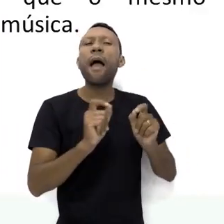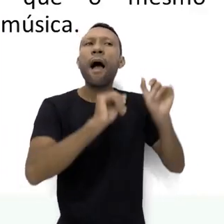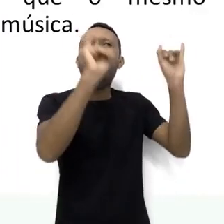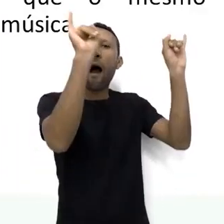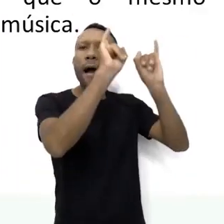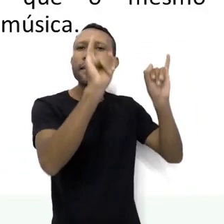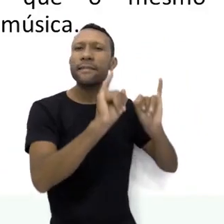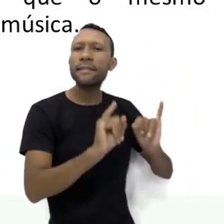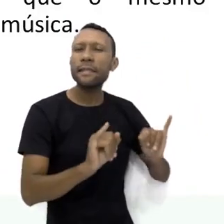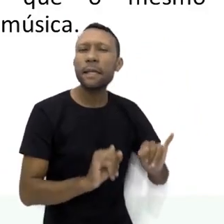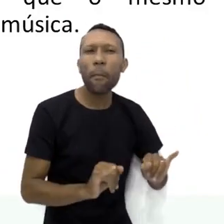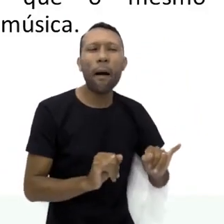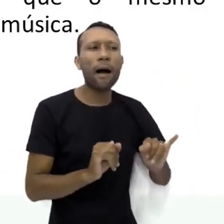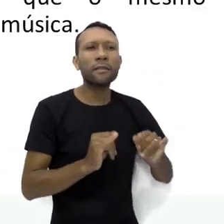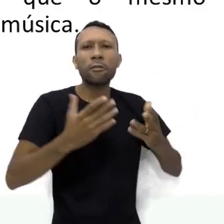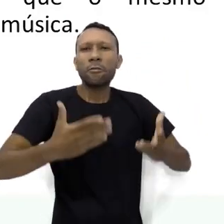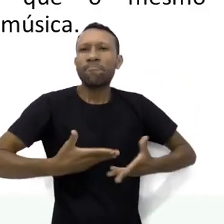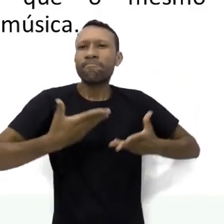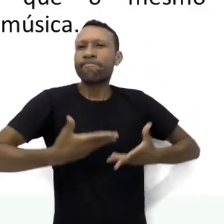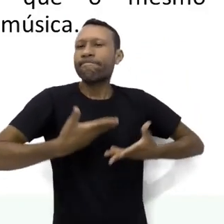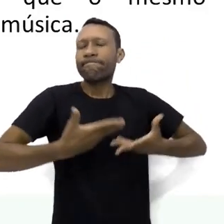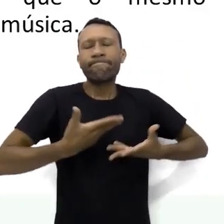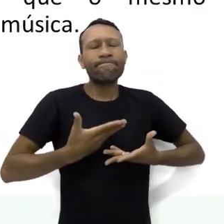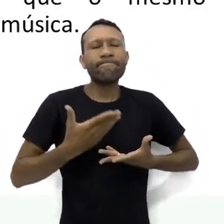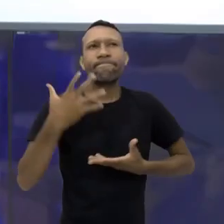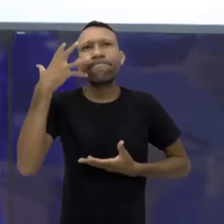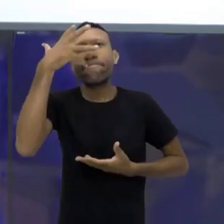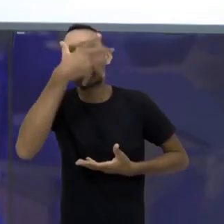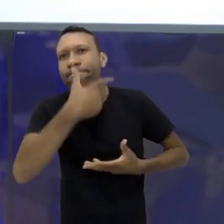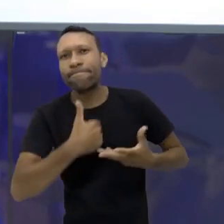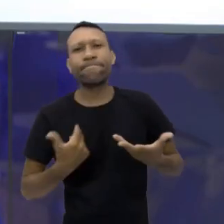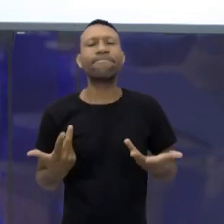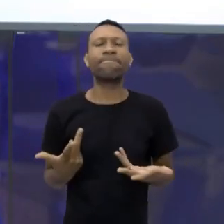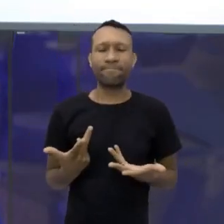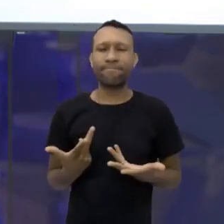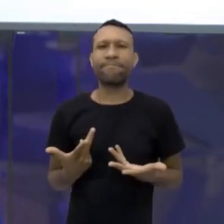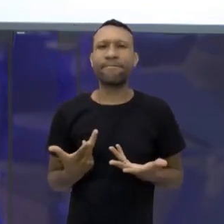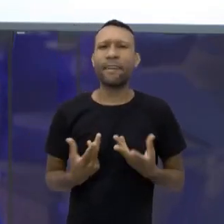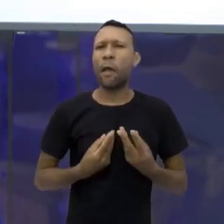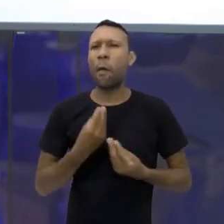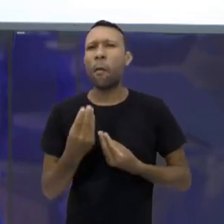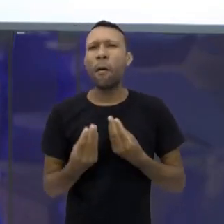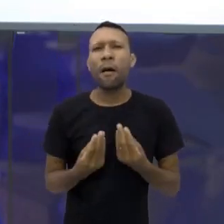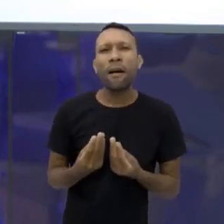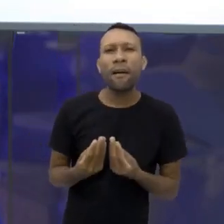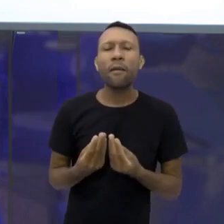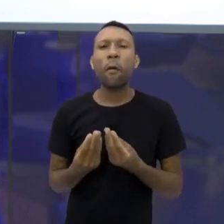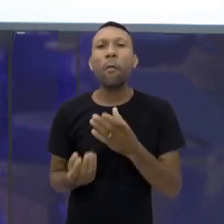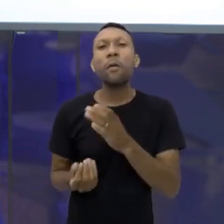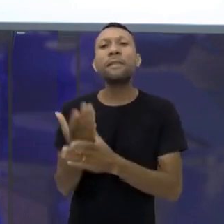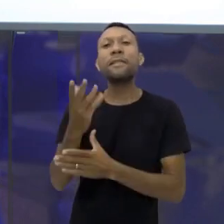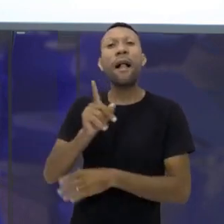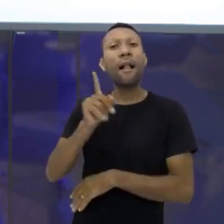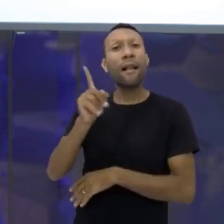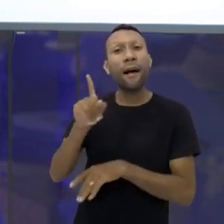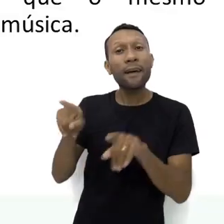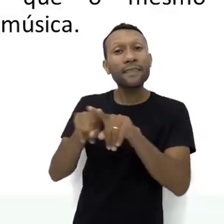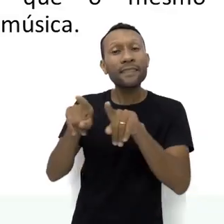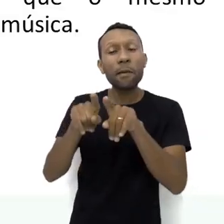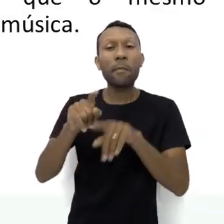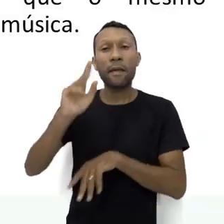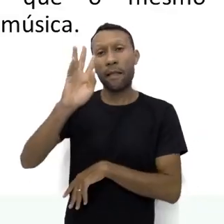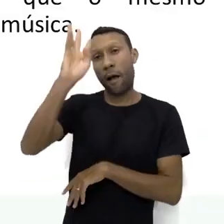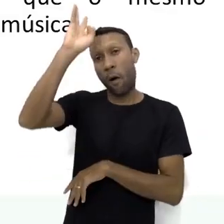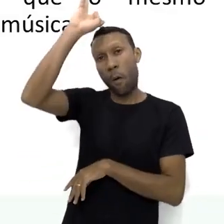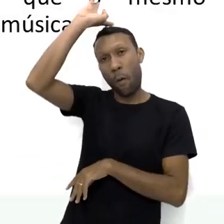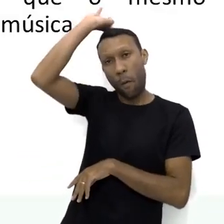que guiavam e inspiravam as ciências e as artes. E como acontecia na Roma Antiga?